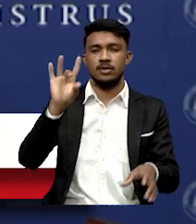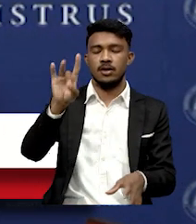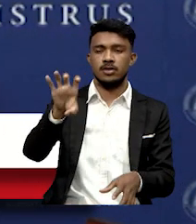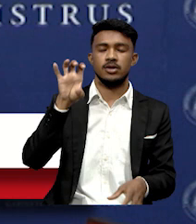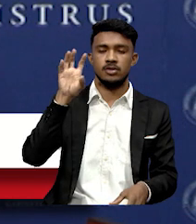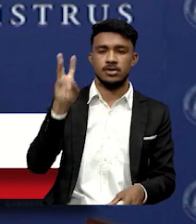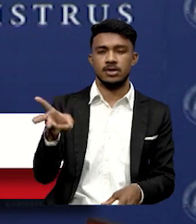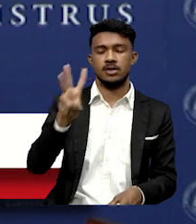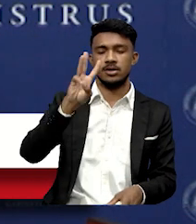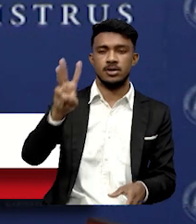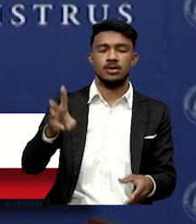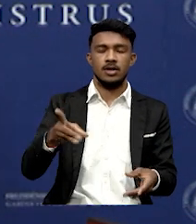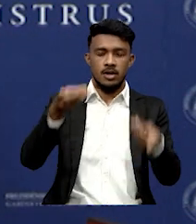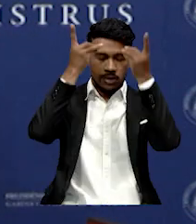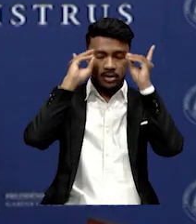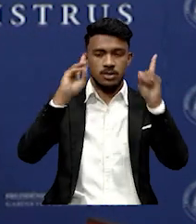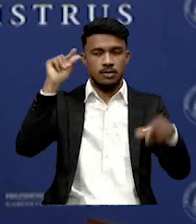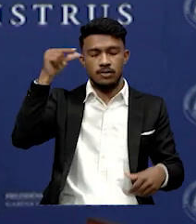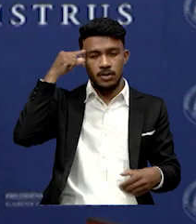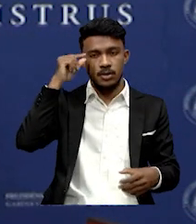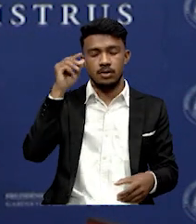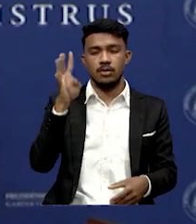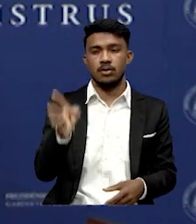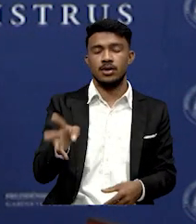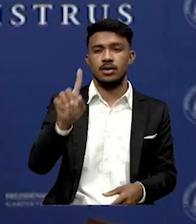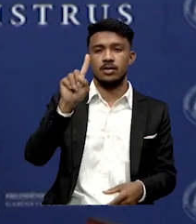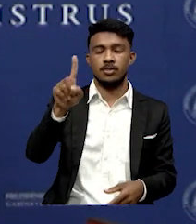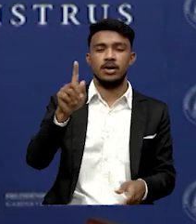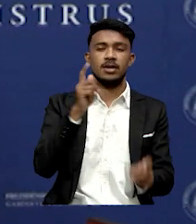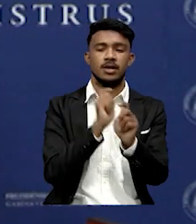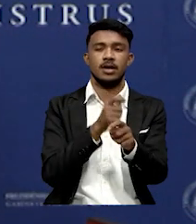governo Itané, 41 ba técnico superior, grau A,